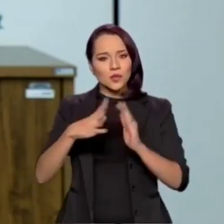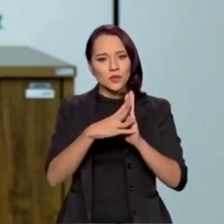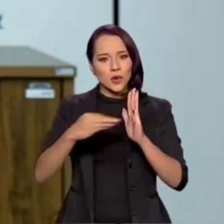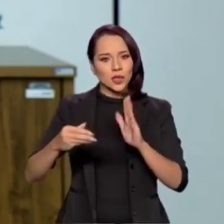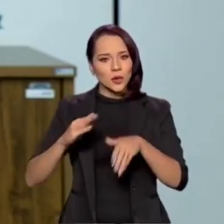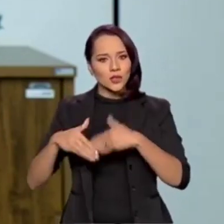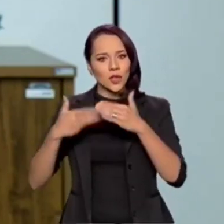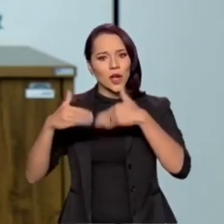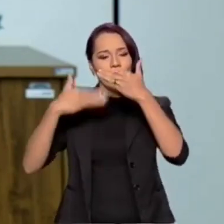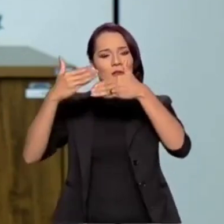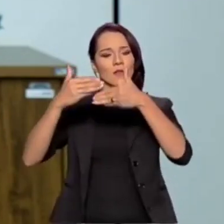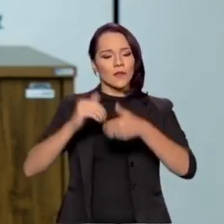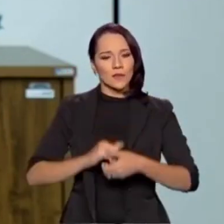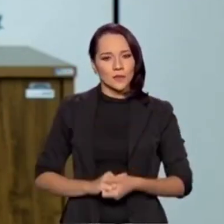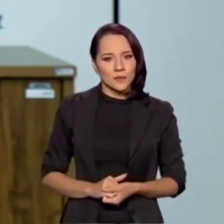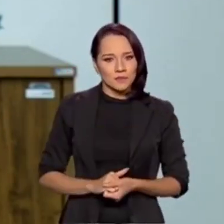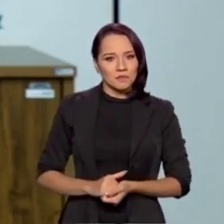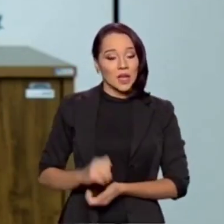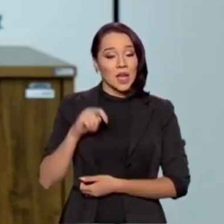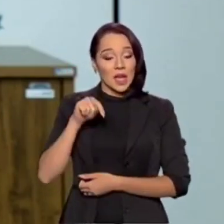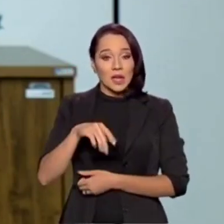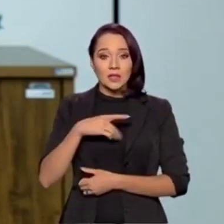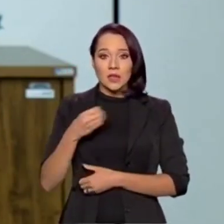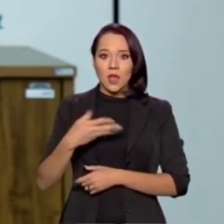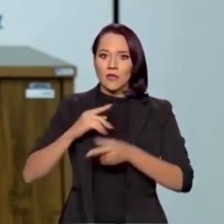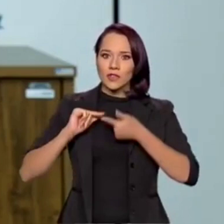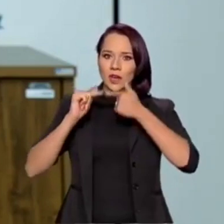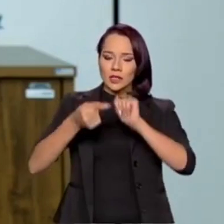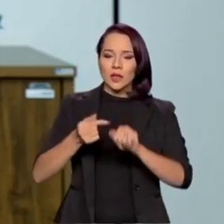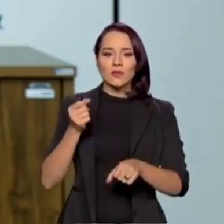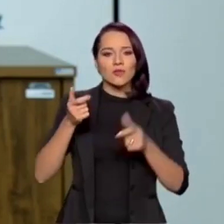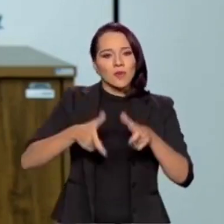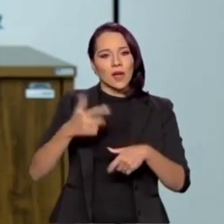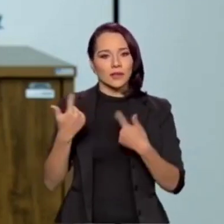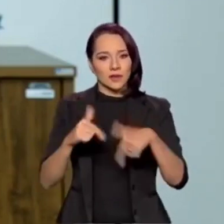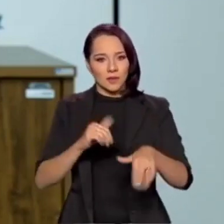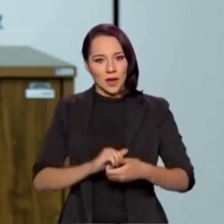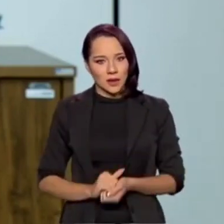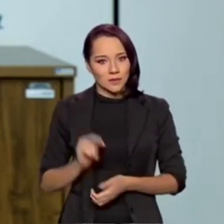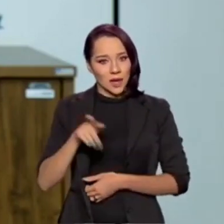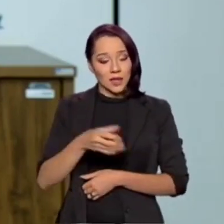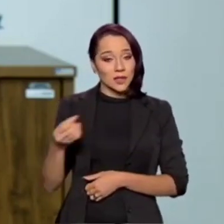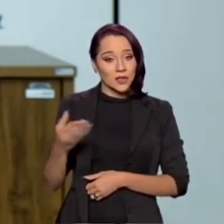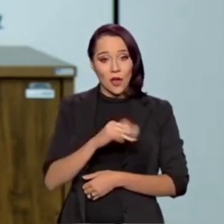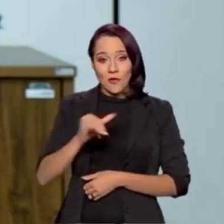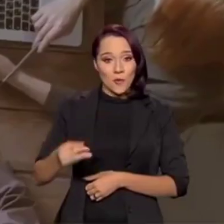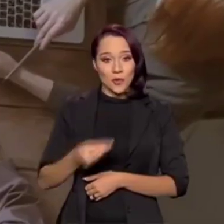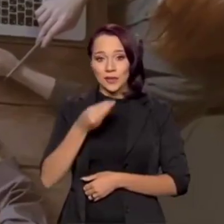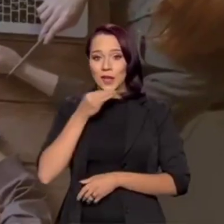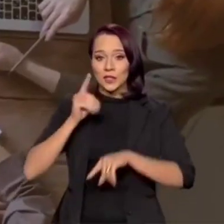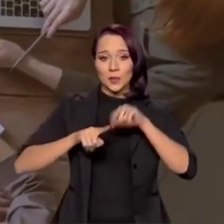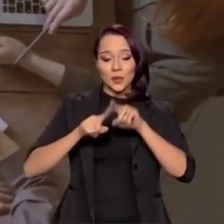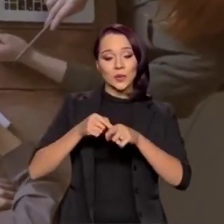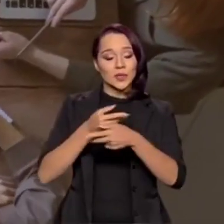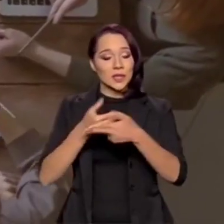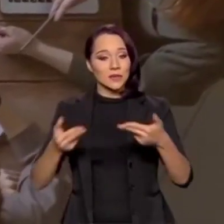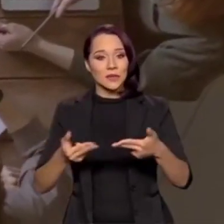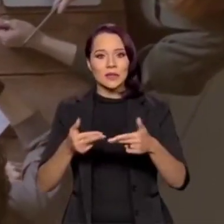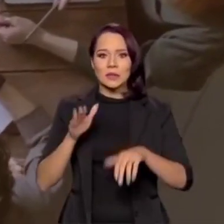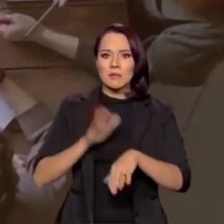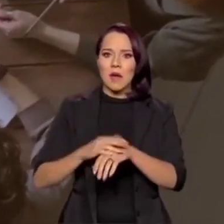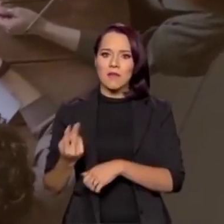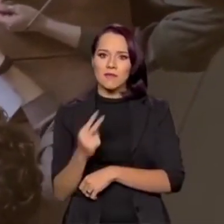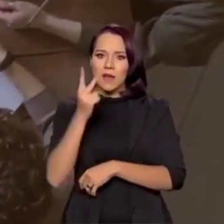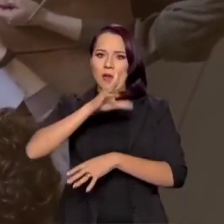negócio avance. Essa é a nova geração de postos de trabalho. Essa é a nova oferta de produtos e serviços de maior